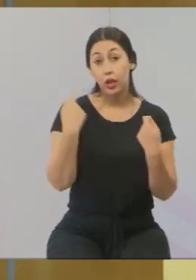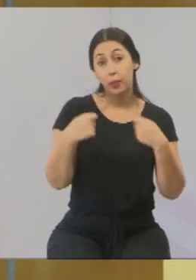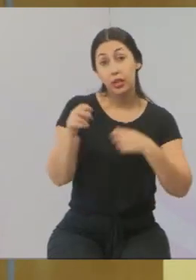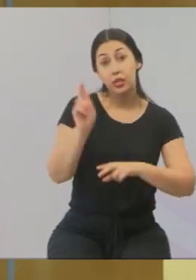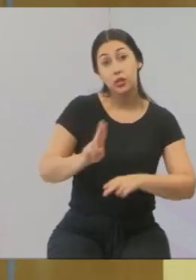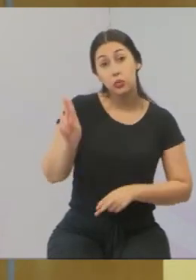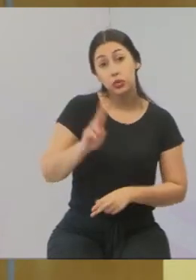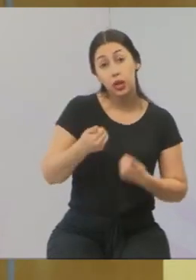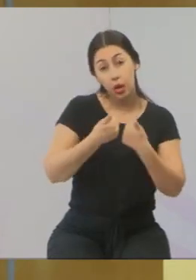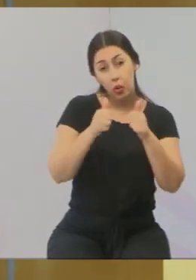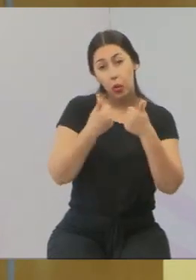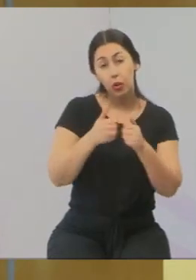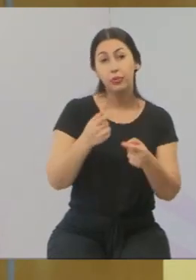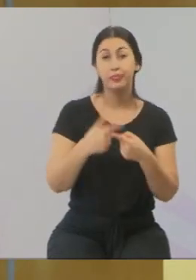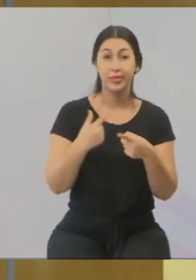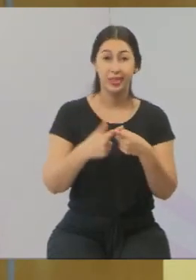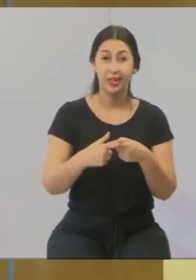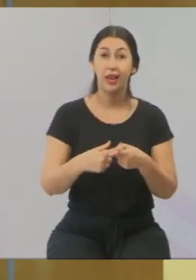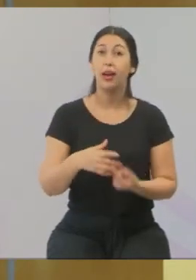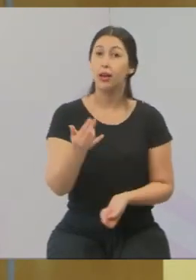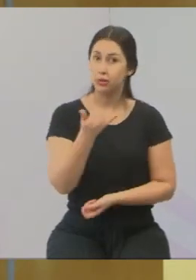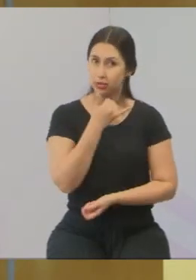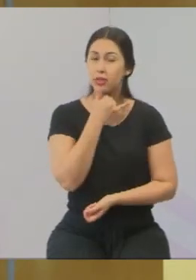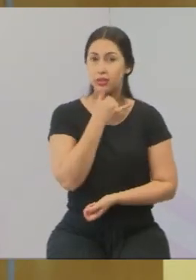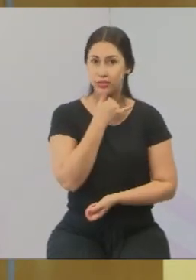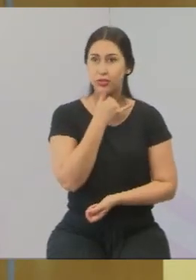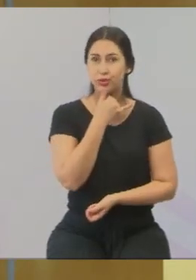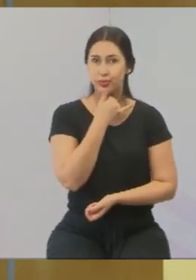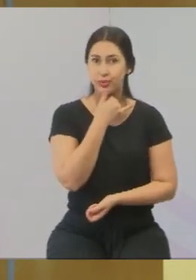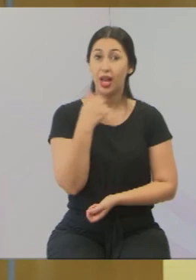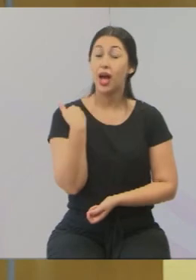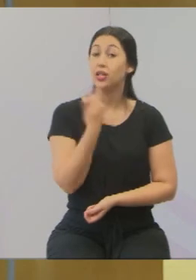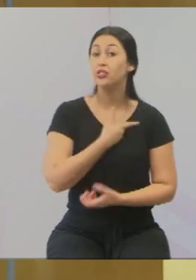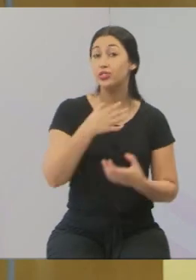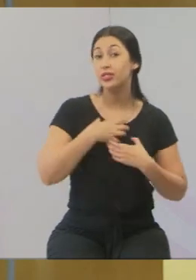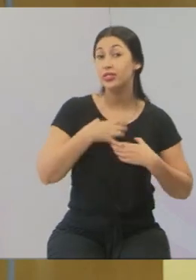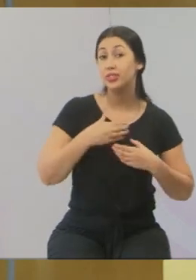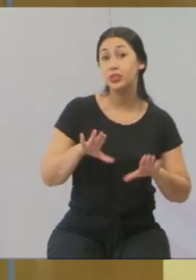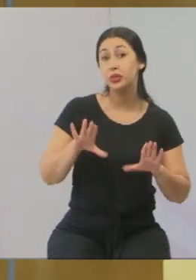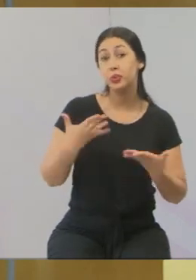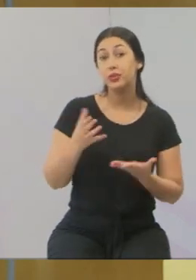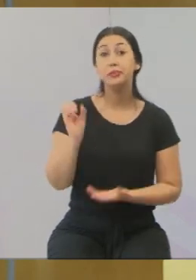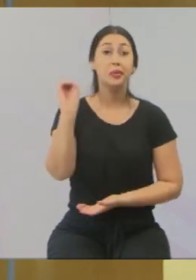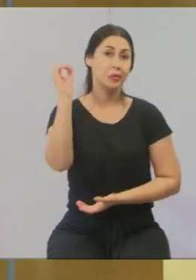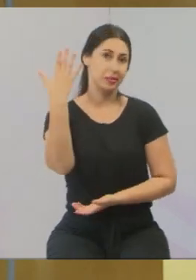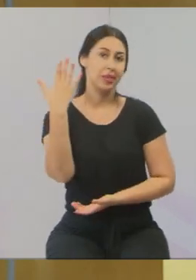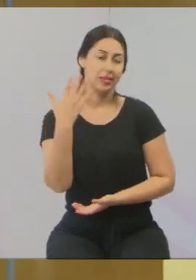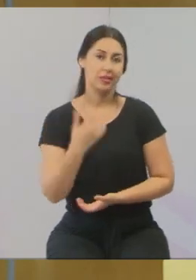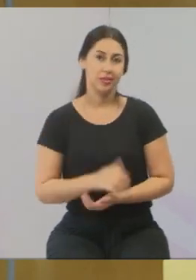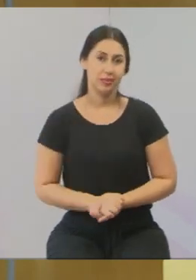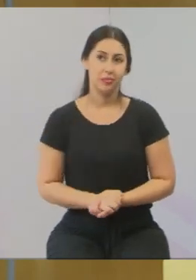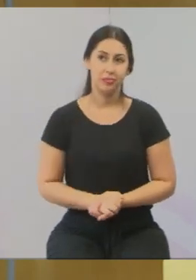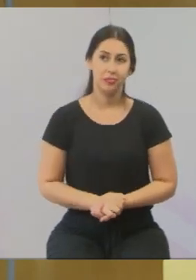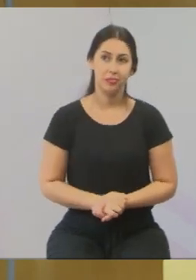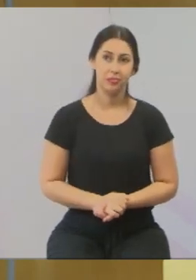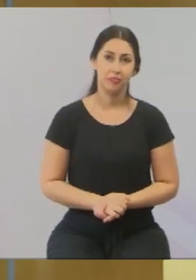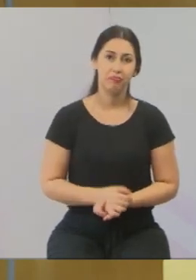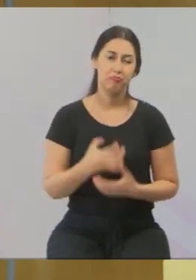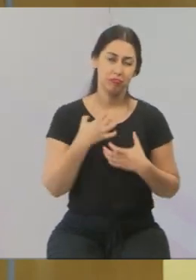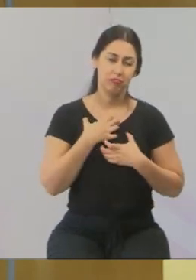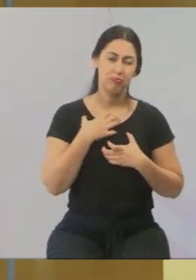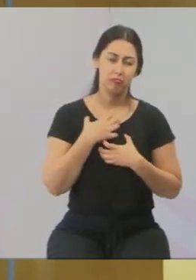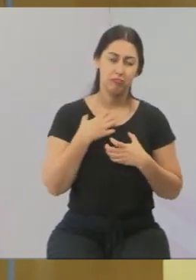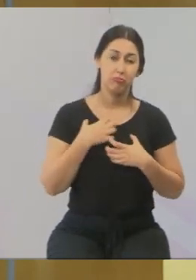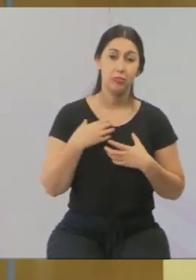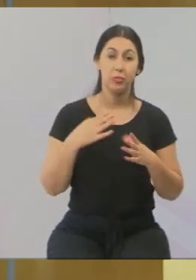cuidados, porque, gente, vocês não têm ideia como é triste. E isso a gente só sente quando acontece pertinho da gente, tá certo? Então, aí, meus sentimentos